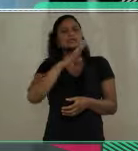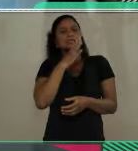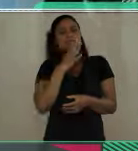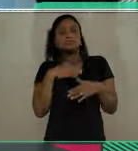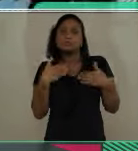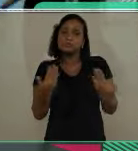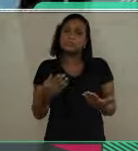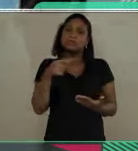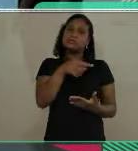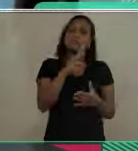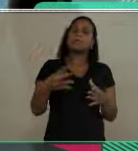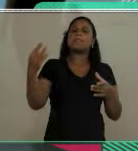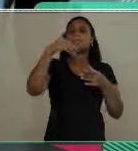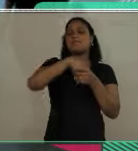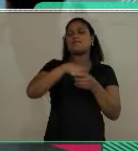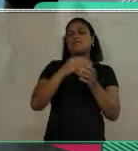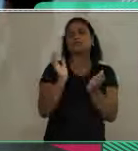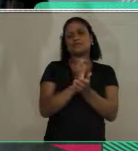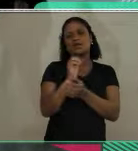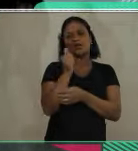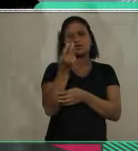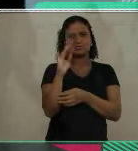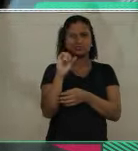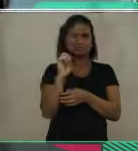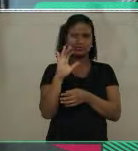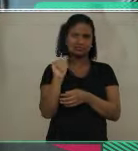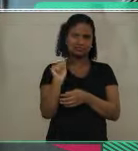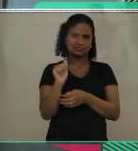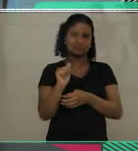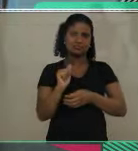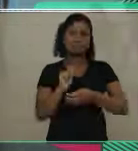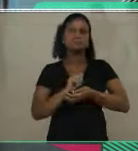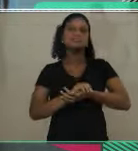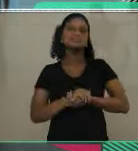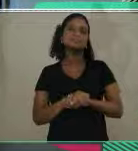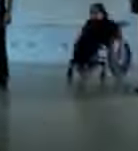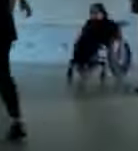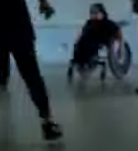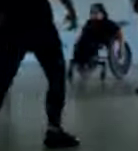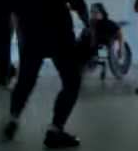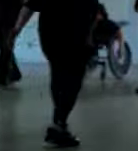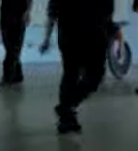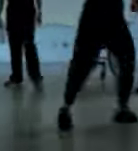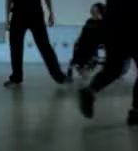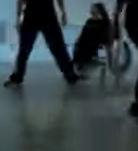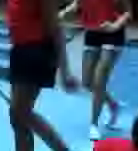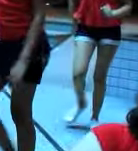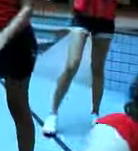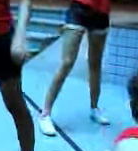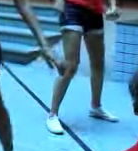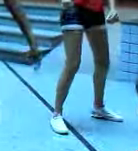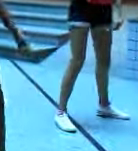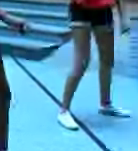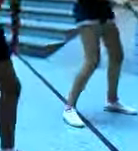deficiência. Nós somos uma companhia de dança e gostaríamos de ser reconhecidos como tal, pela parte artística.